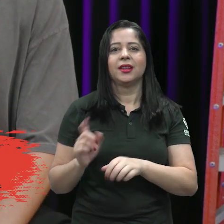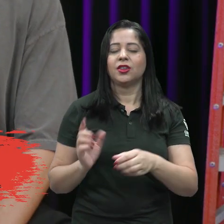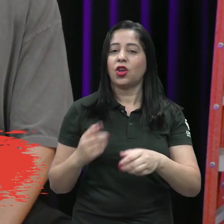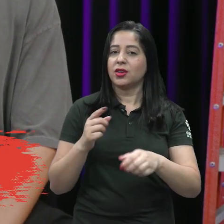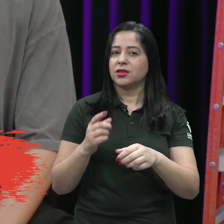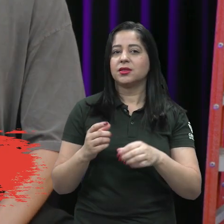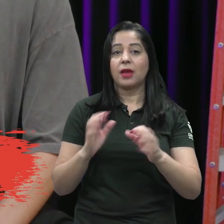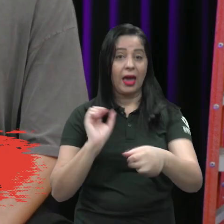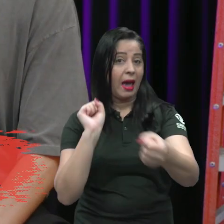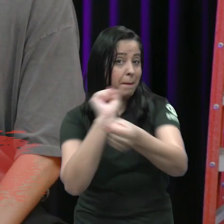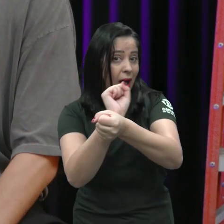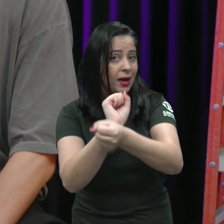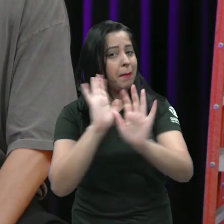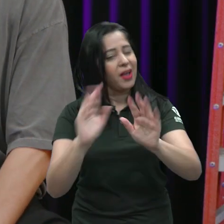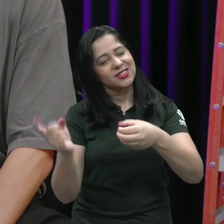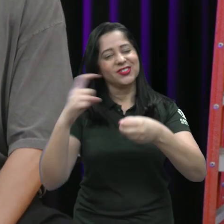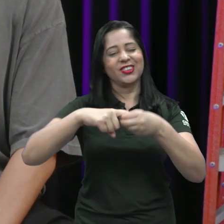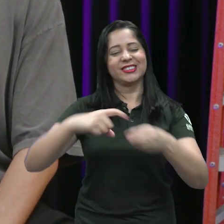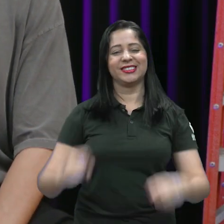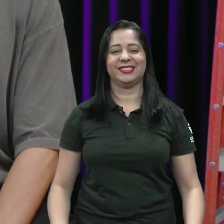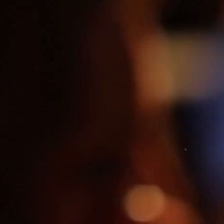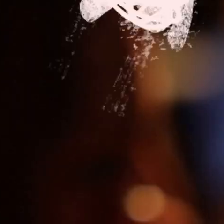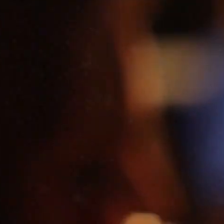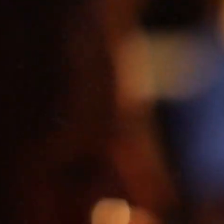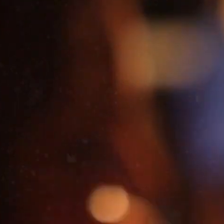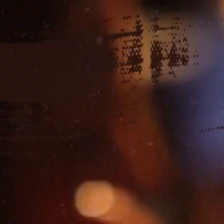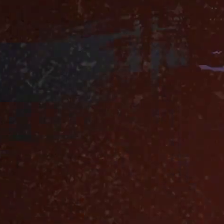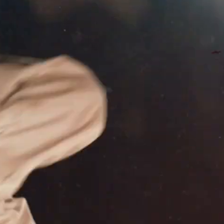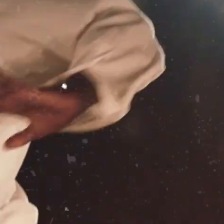também. A gente vai, mas a gente volta. Isso tá daqui a pouco.